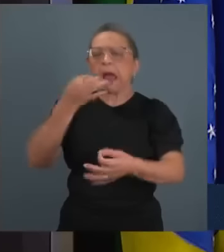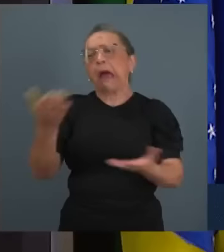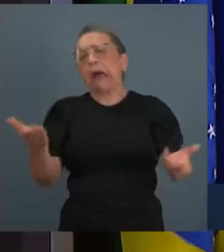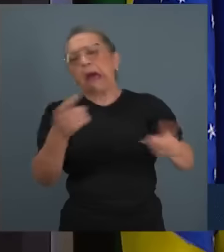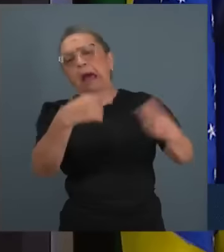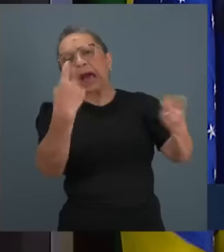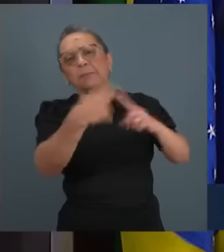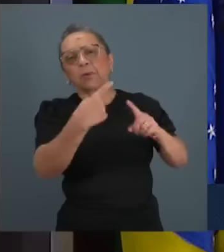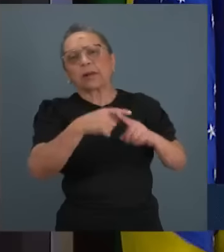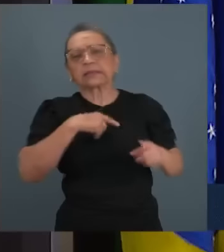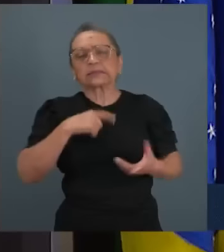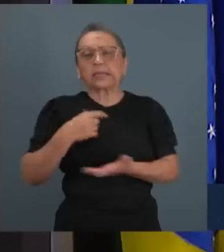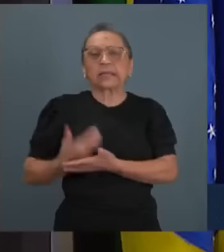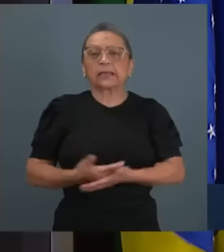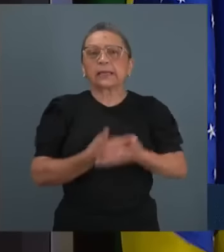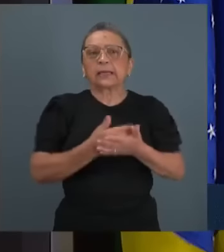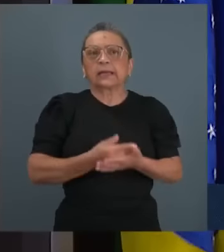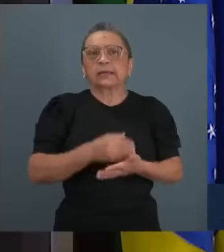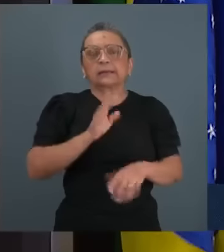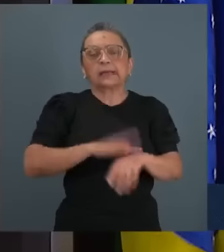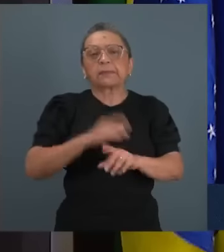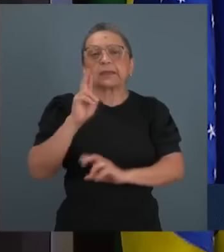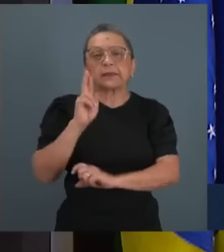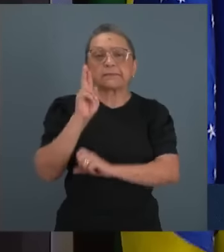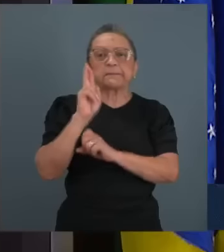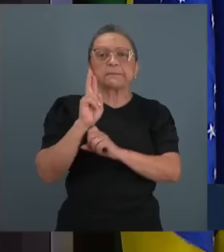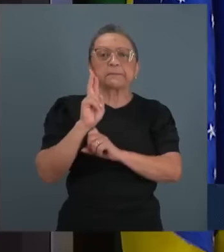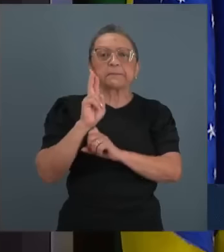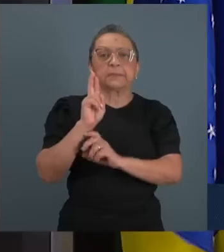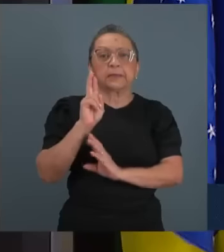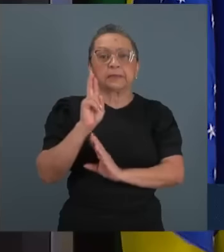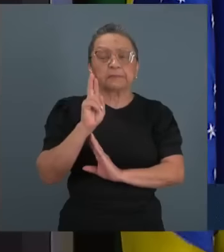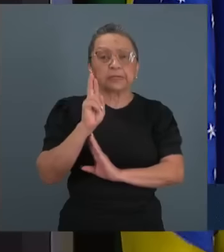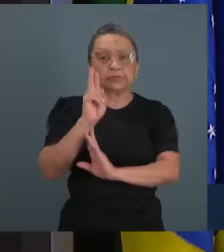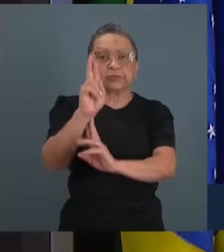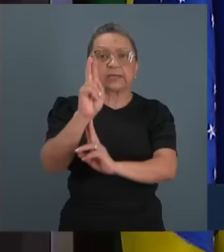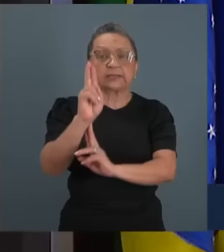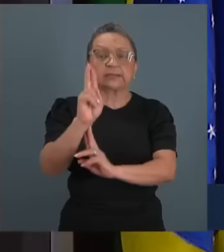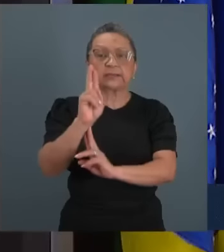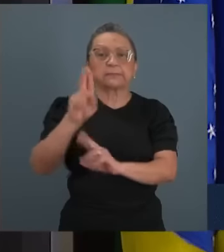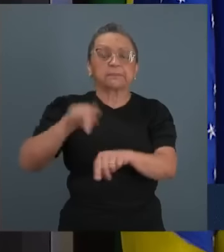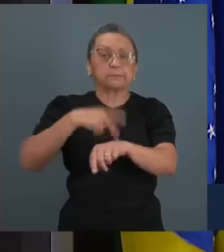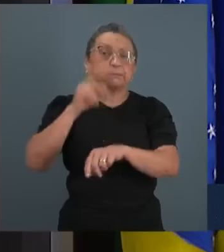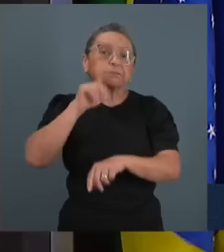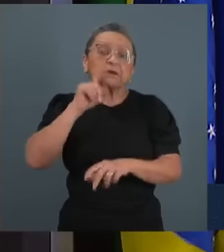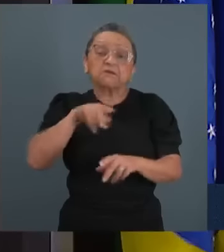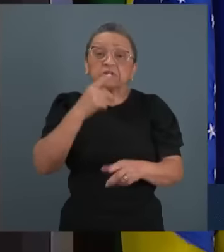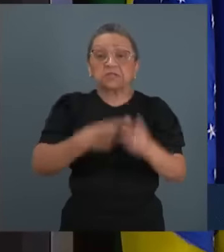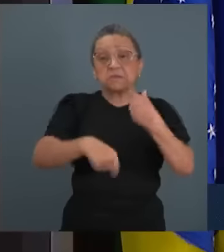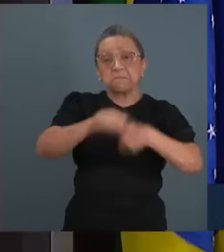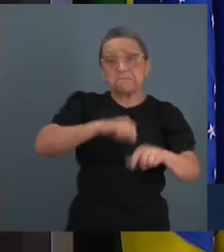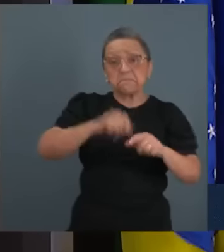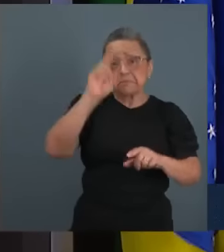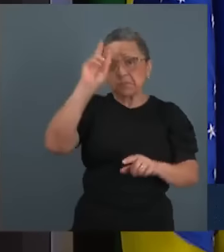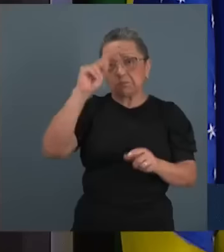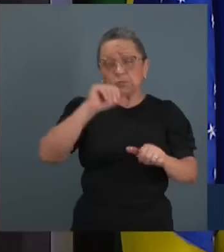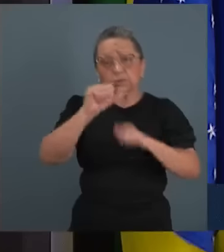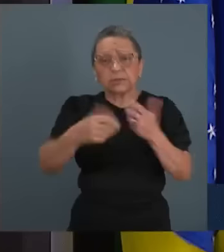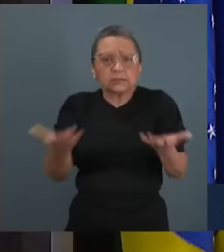da dosimetria, inclusive a própria embaixada dos Estados Unidos falou dessa reversão. Que seja